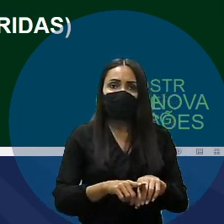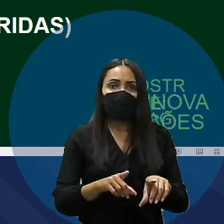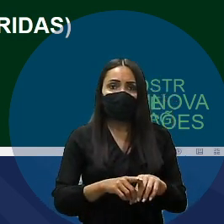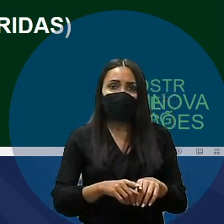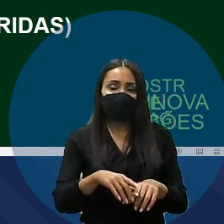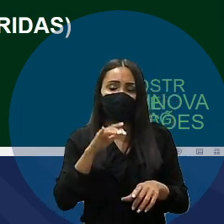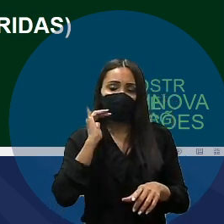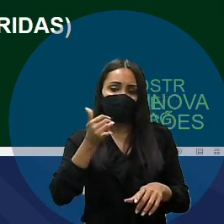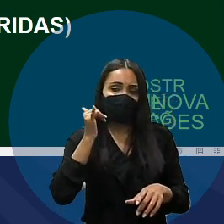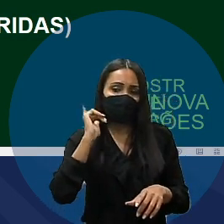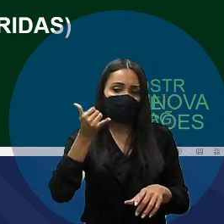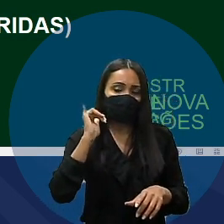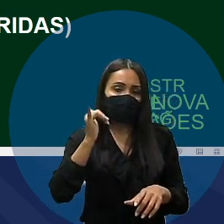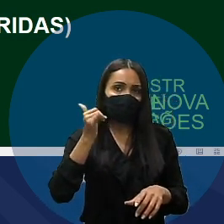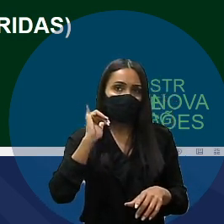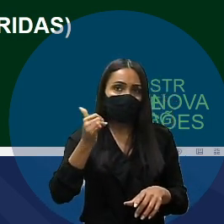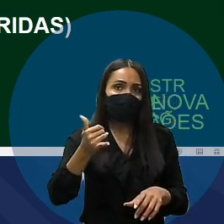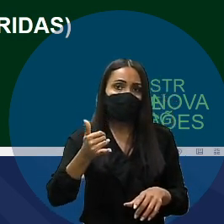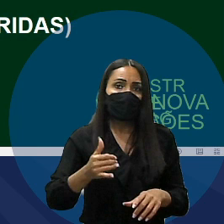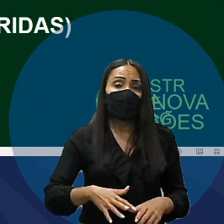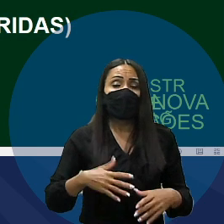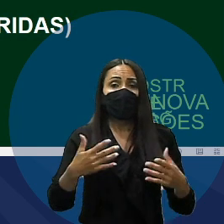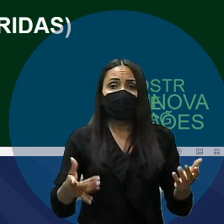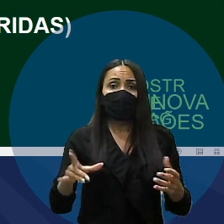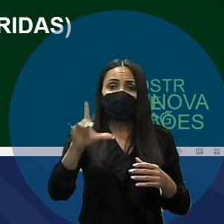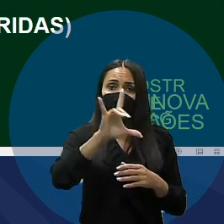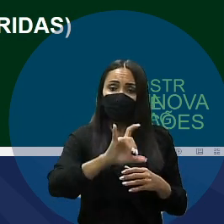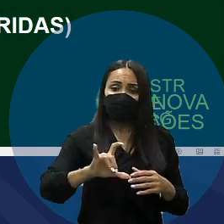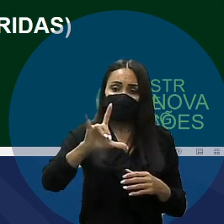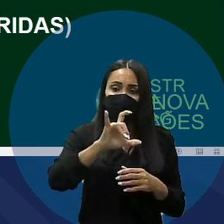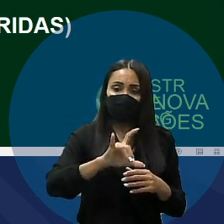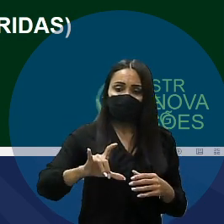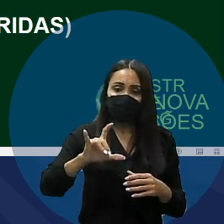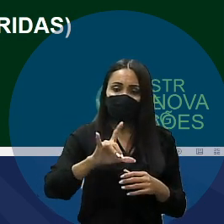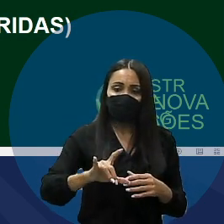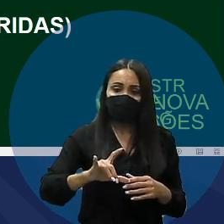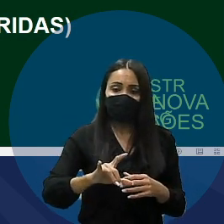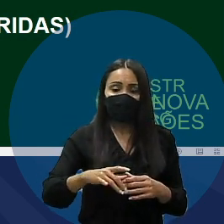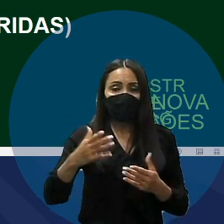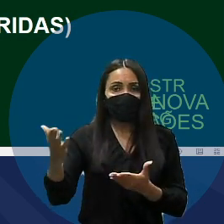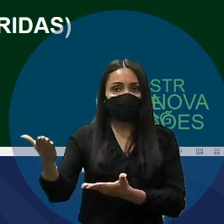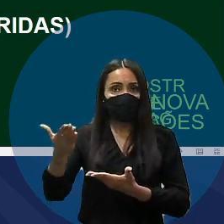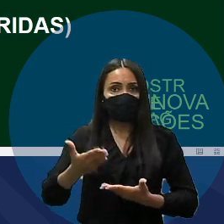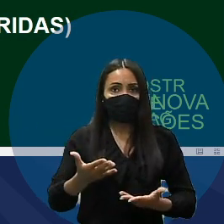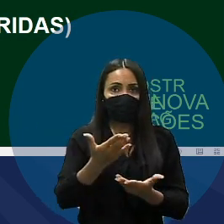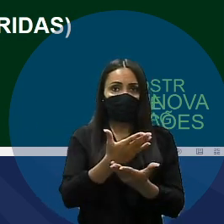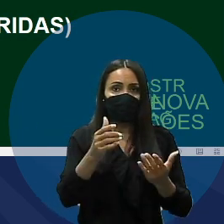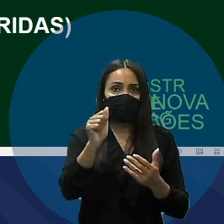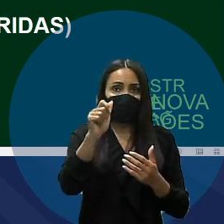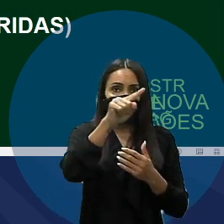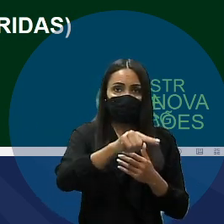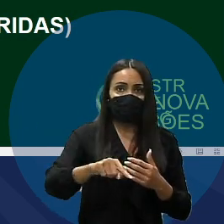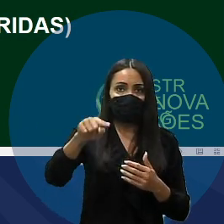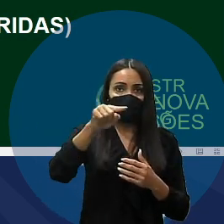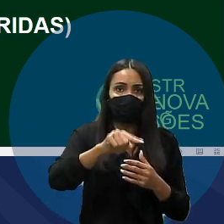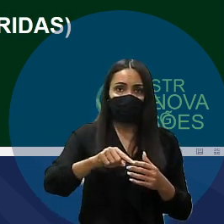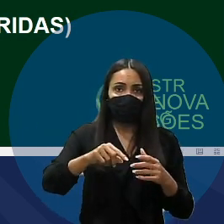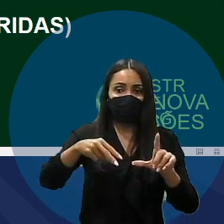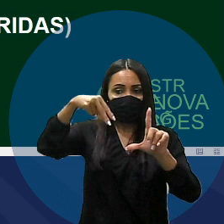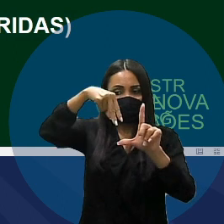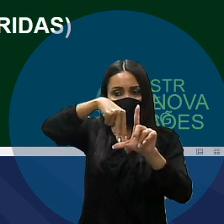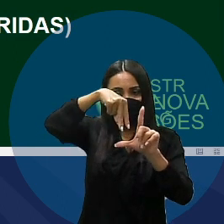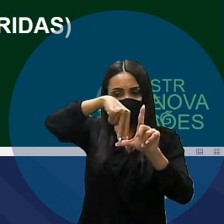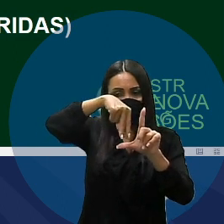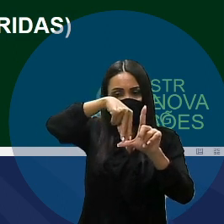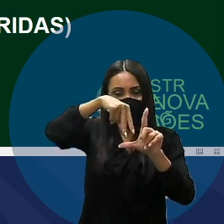e também o conteúdo do Instagram, que eu convido vocês a conhecerem, @negfridas. São elas ancoradas pela